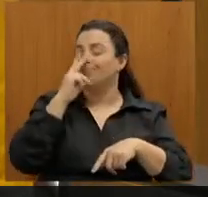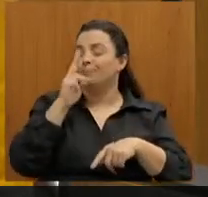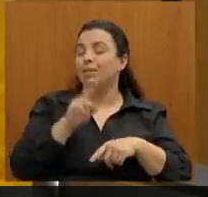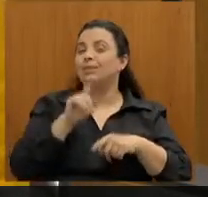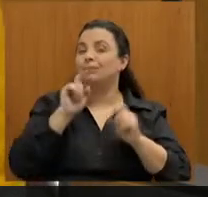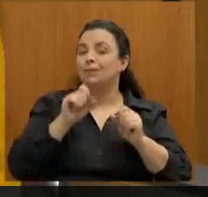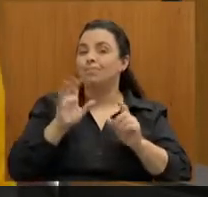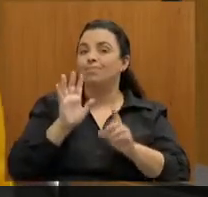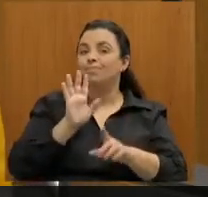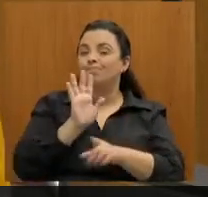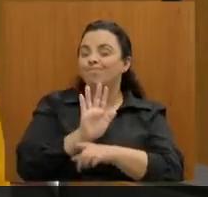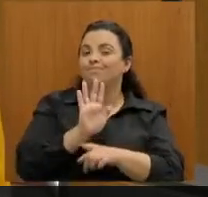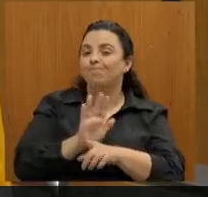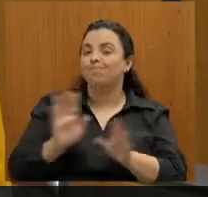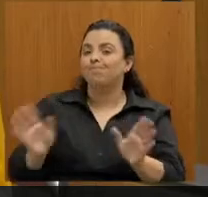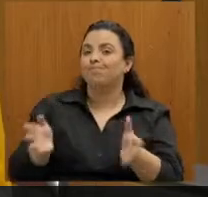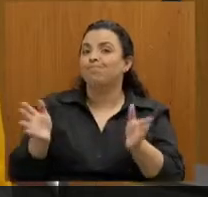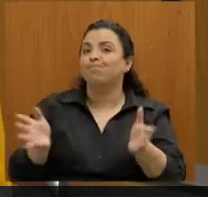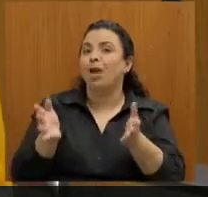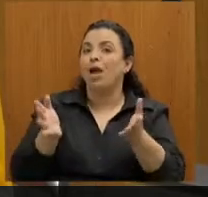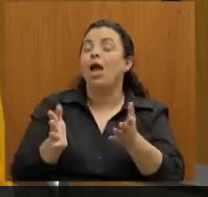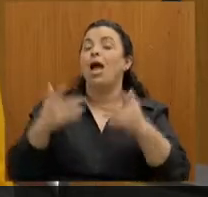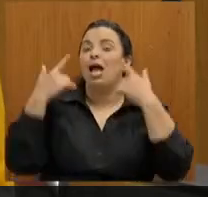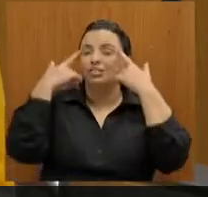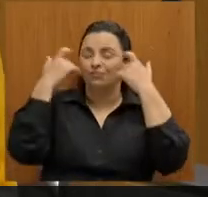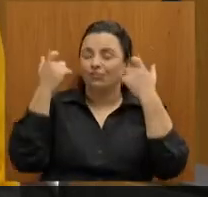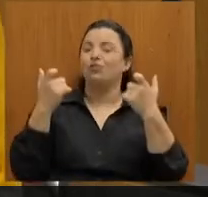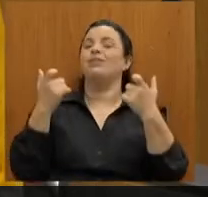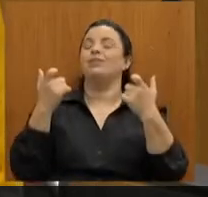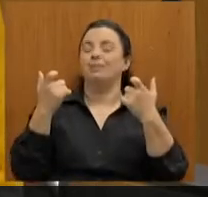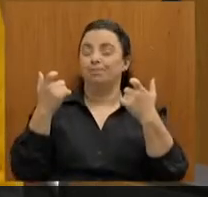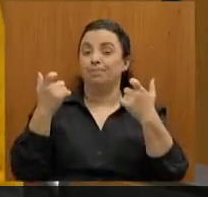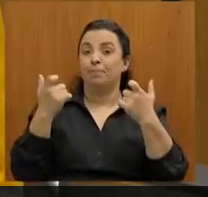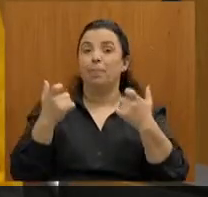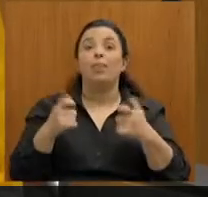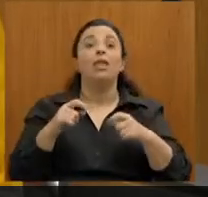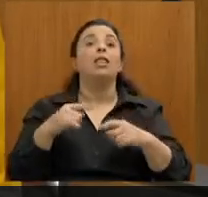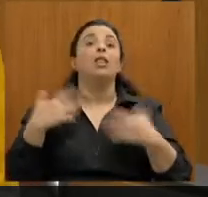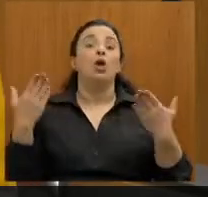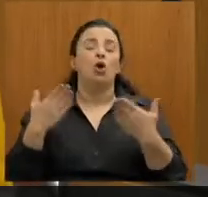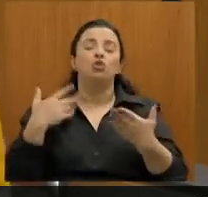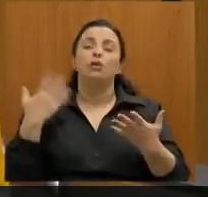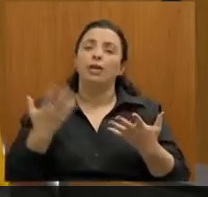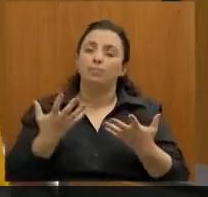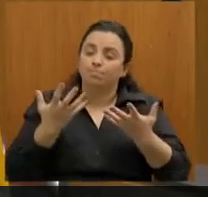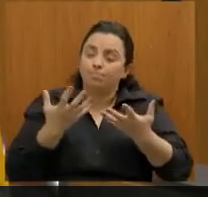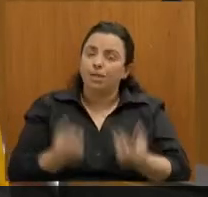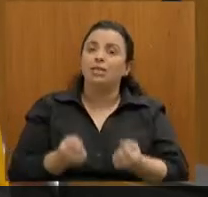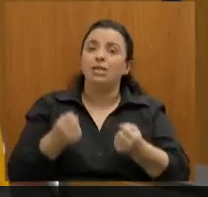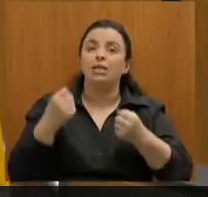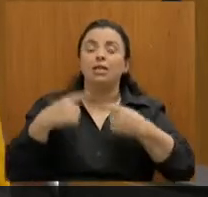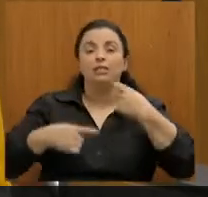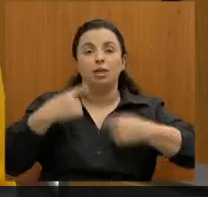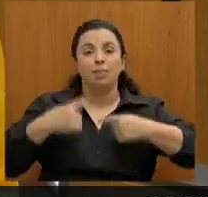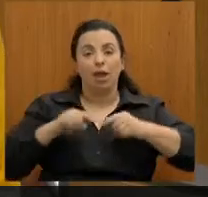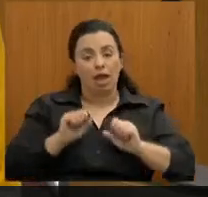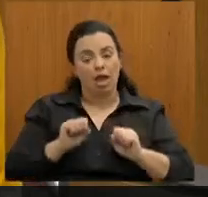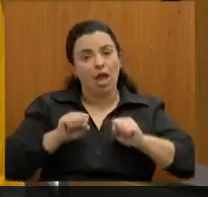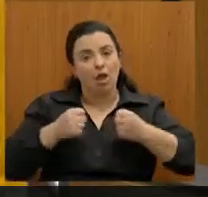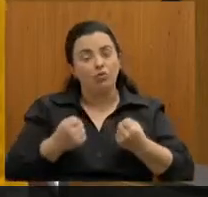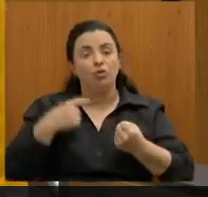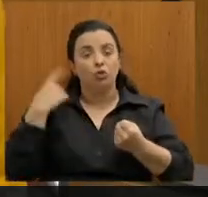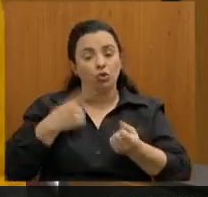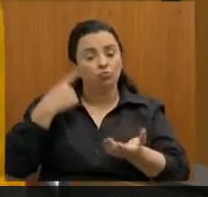que nós sofremos eu quero através desse debate reafirmar o nosso compromisso de luta e reafirmar meu